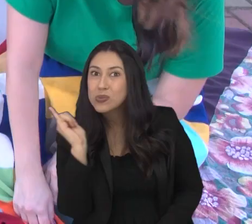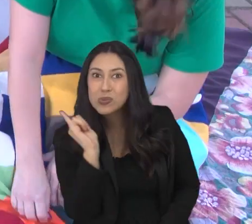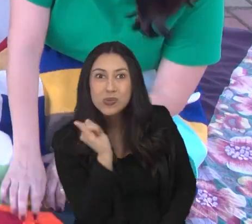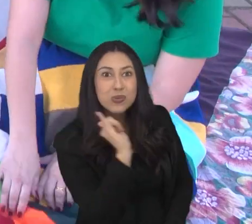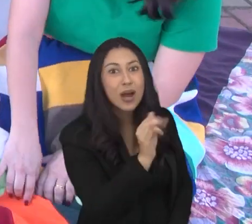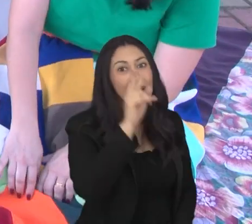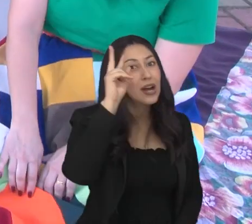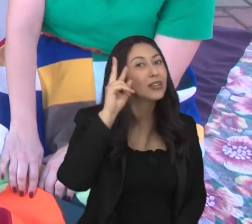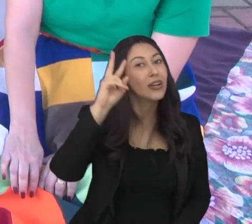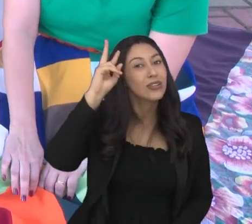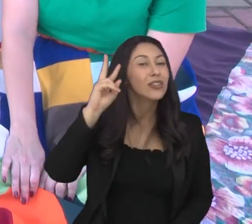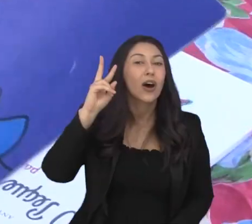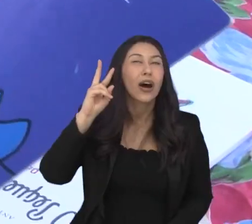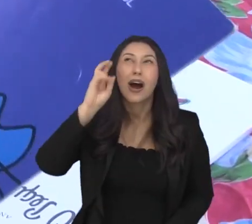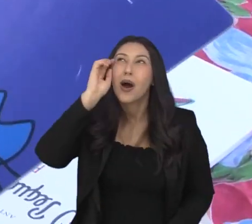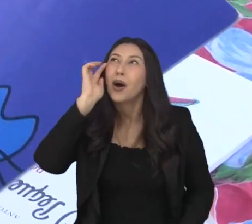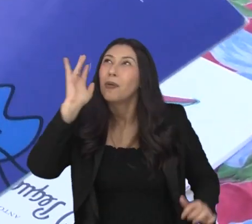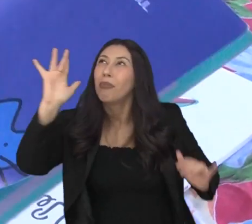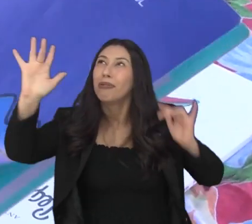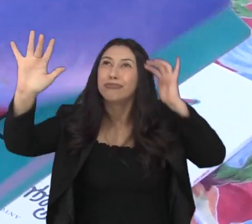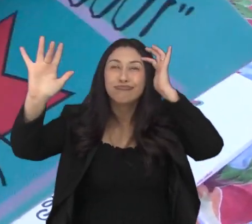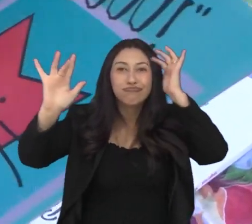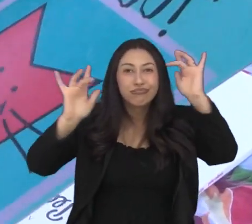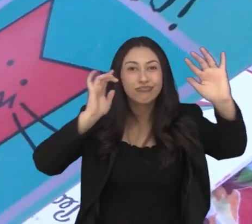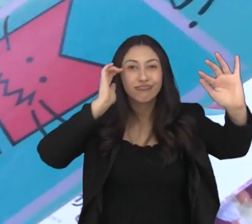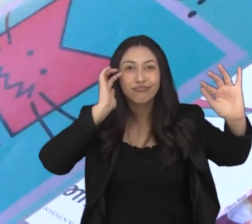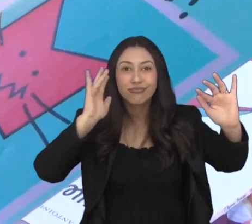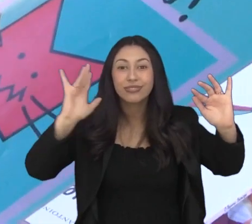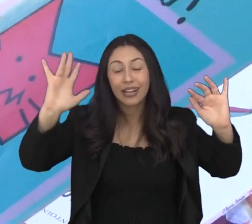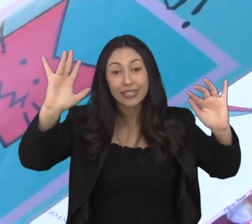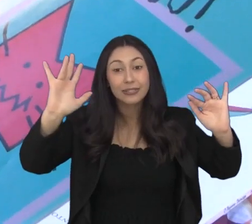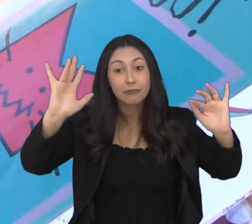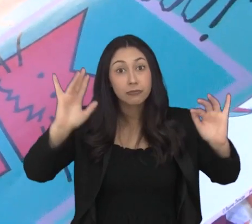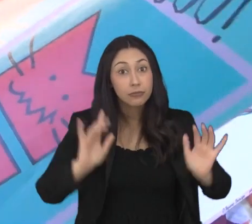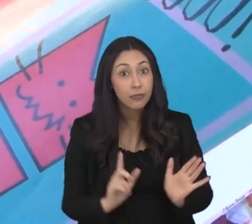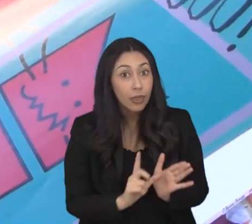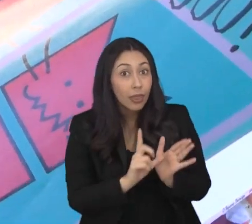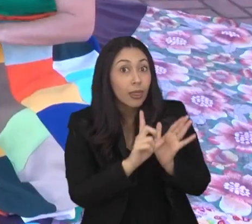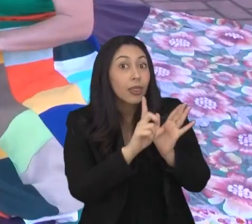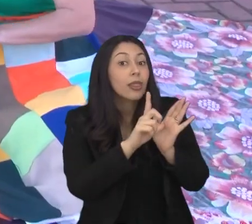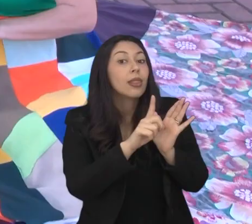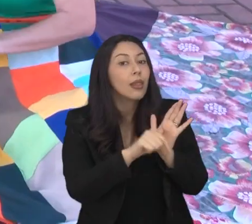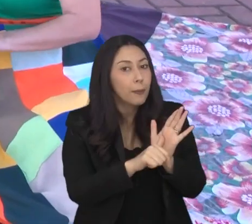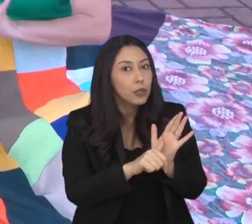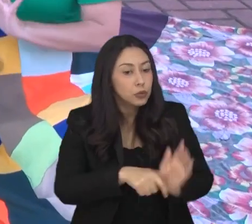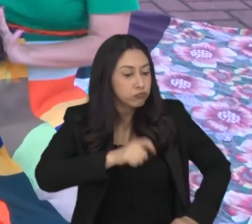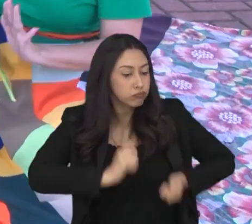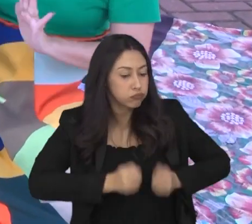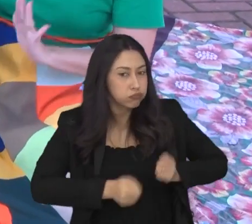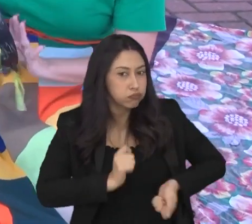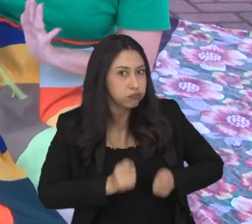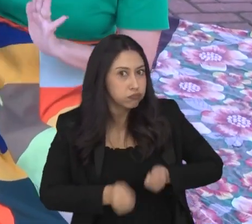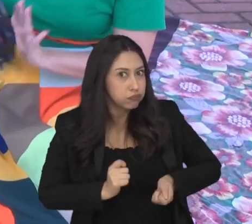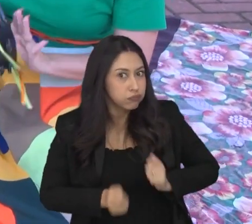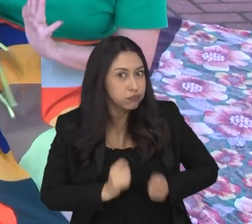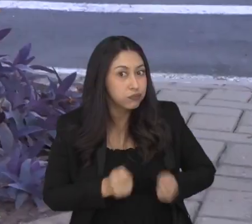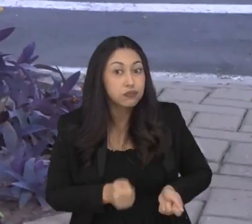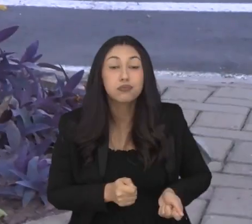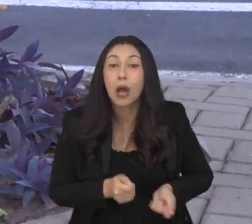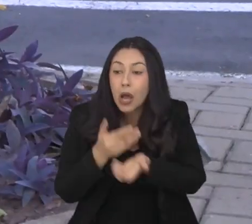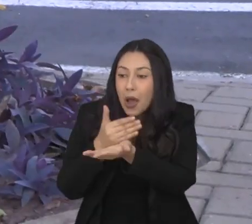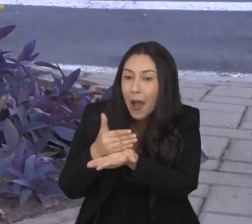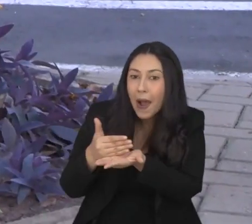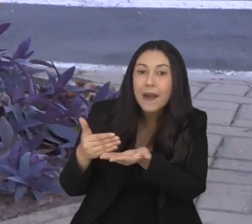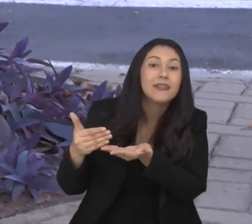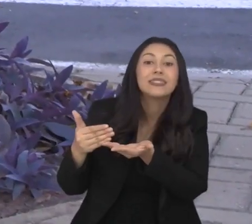de contação de histórias para um universo de possibilidades aparecer. E depois do rufar dos tambores